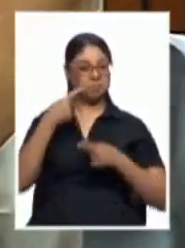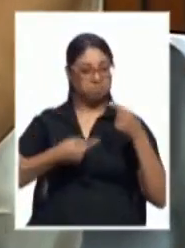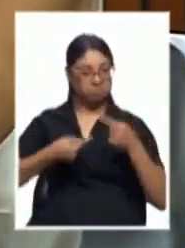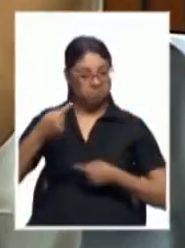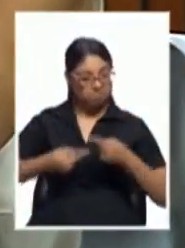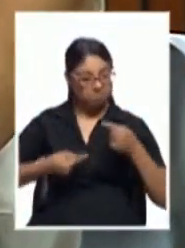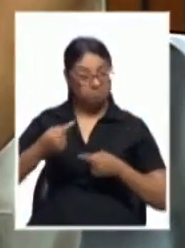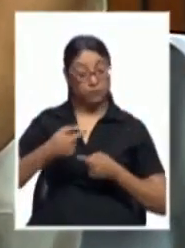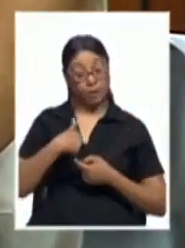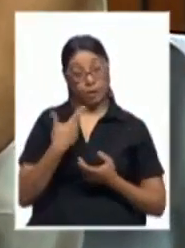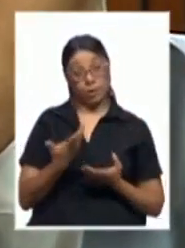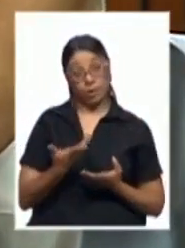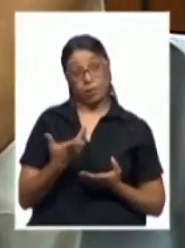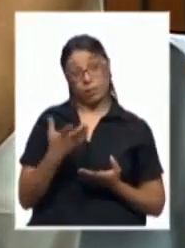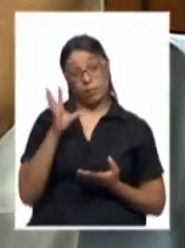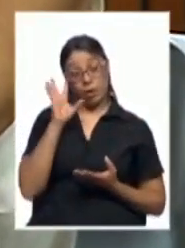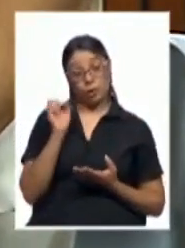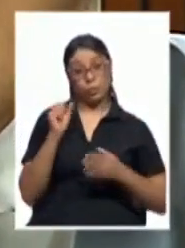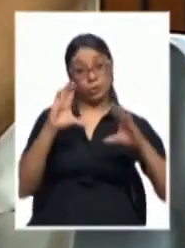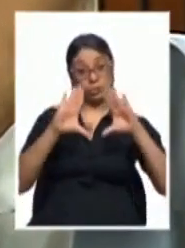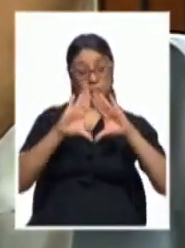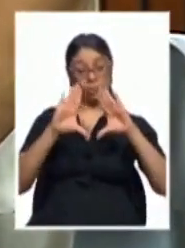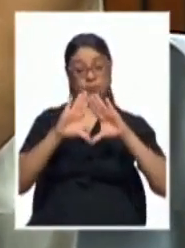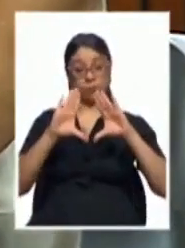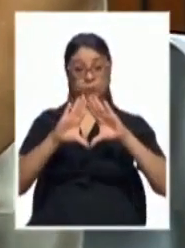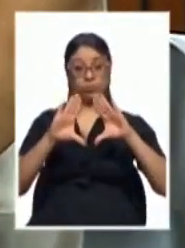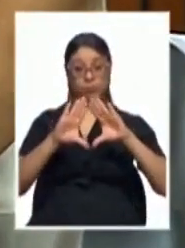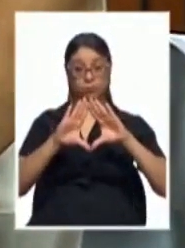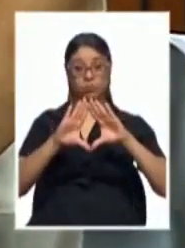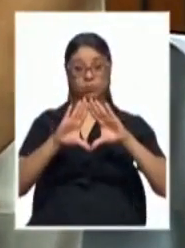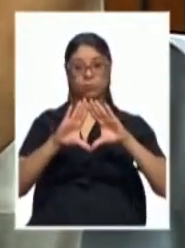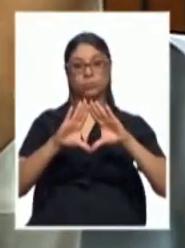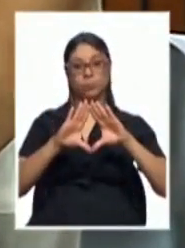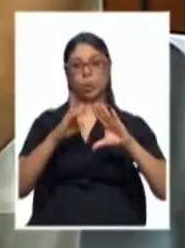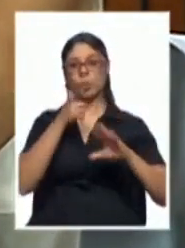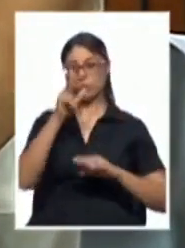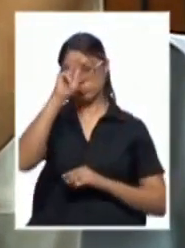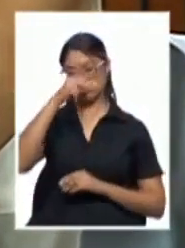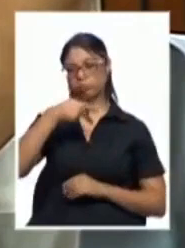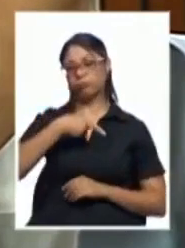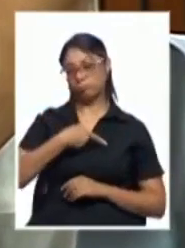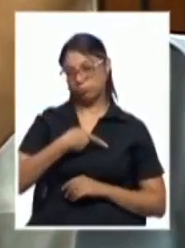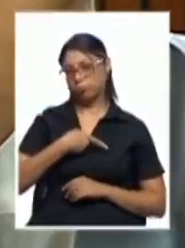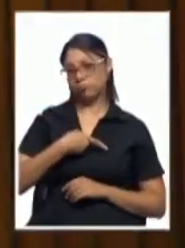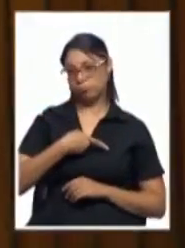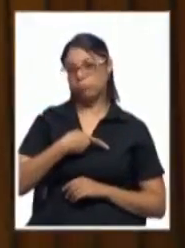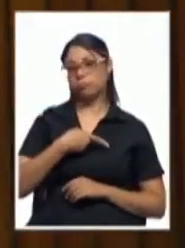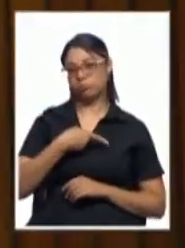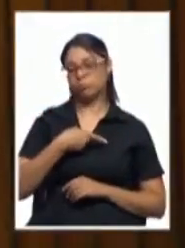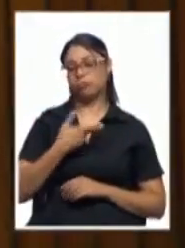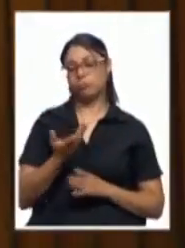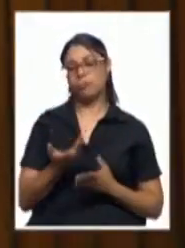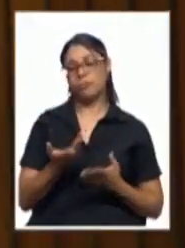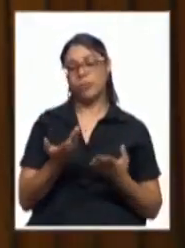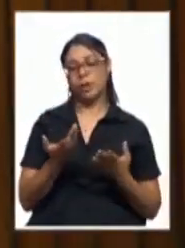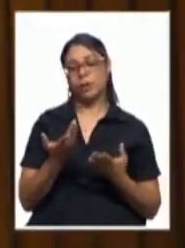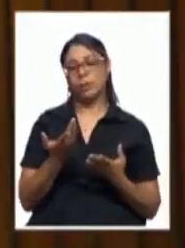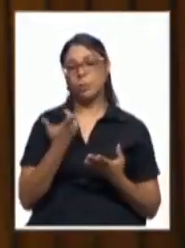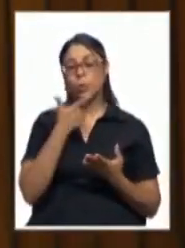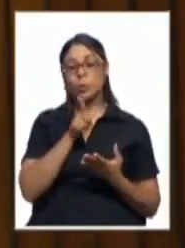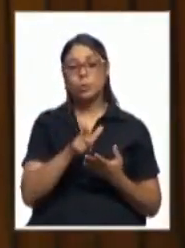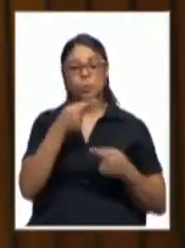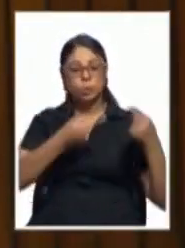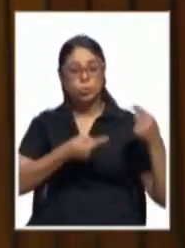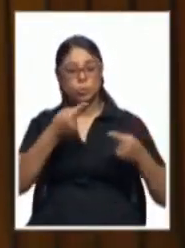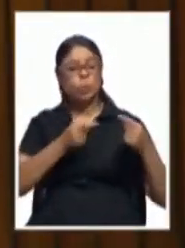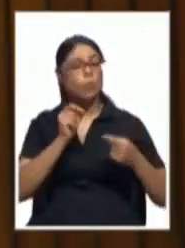Eu tenho uma expectativa de que a Assembleia tenha uma autonomia em relação ao Executivo, de forma que a gente discuta o que é melhor